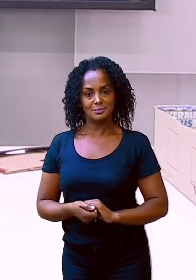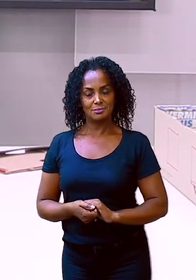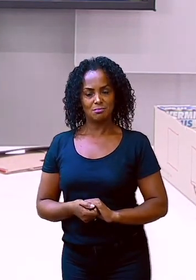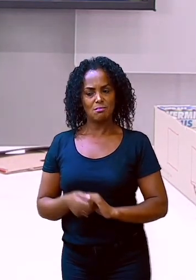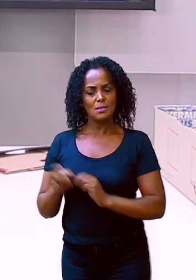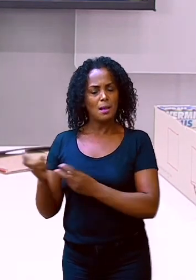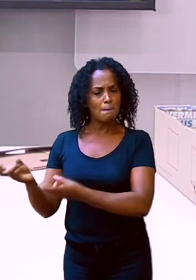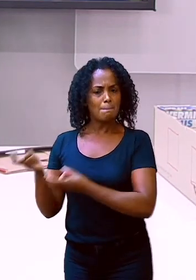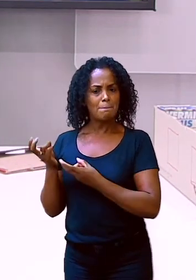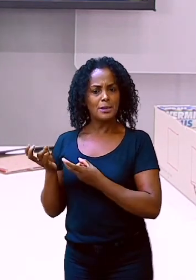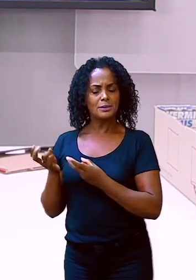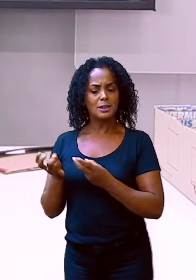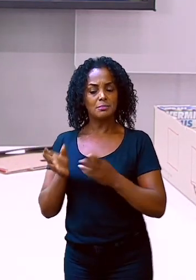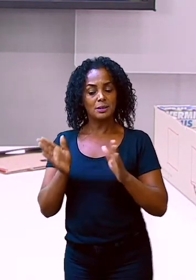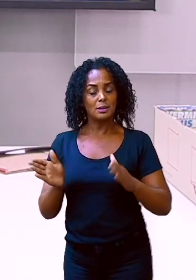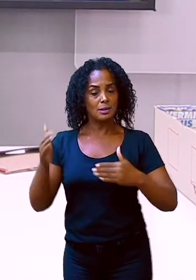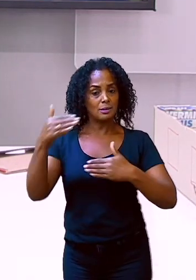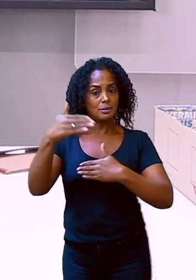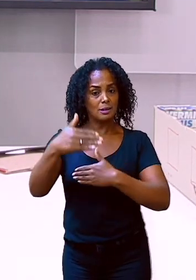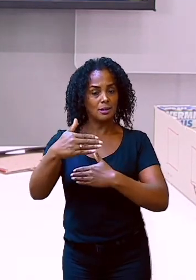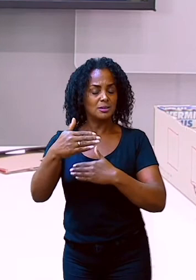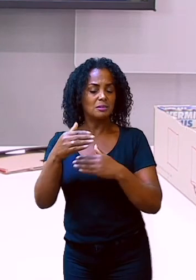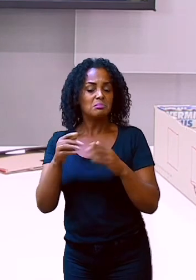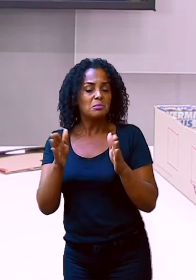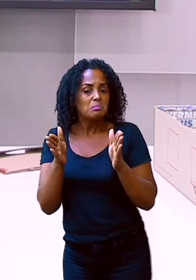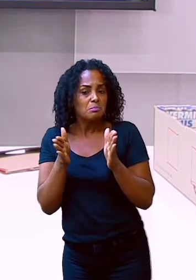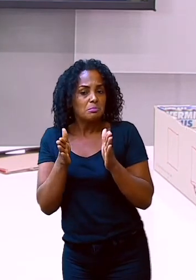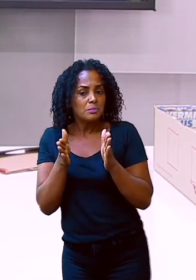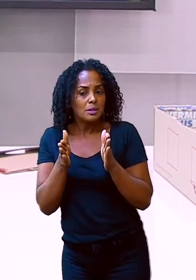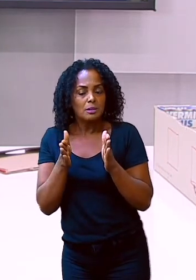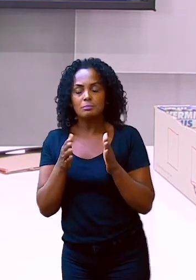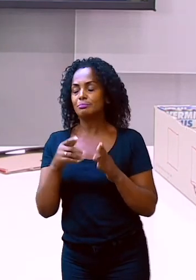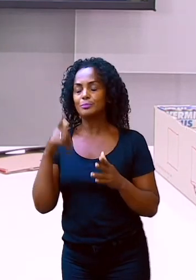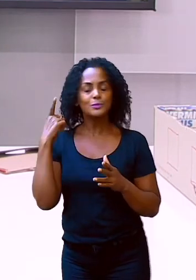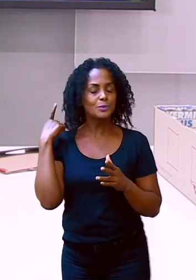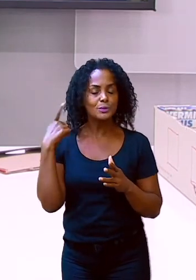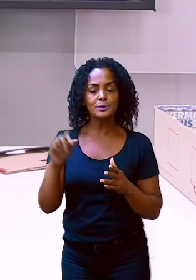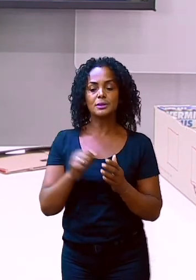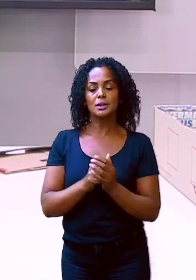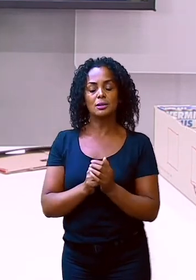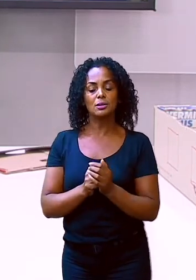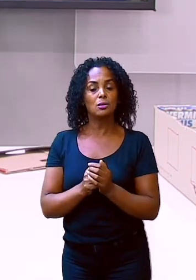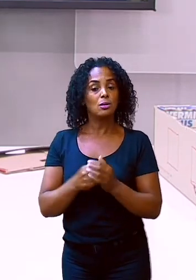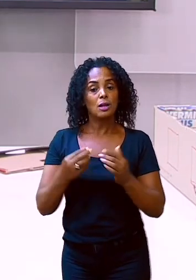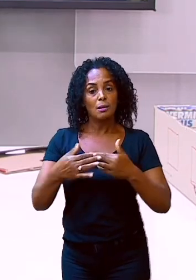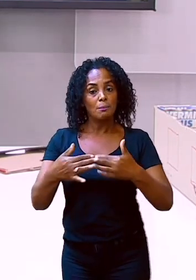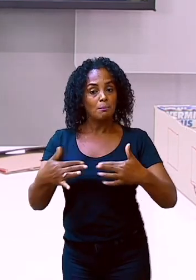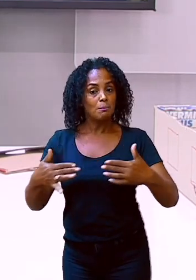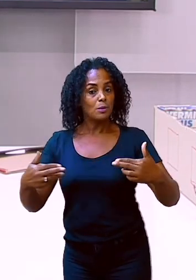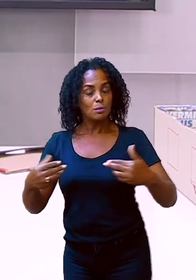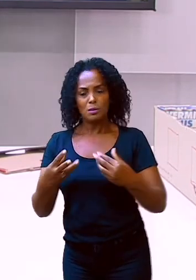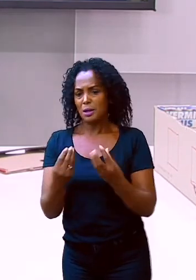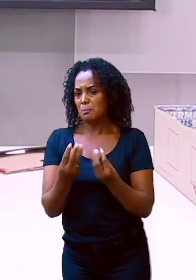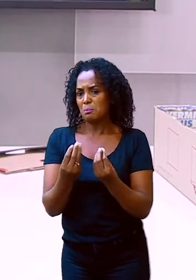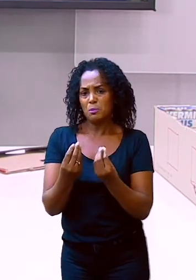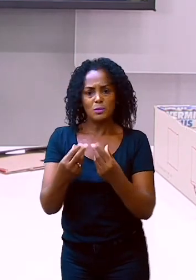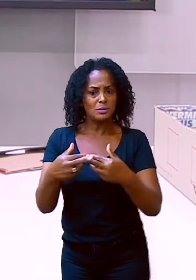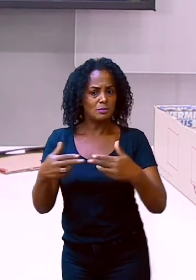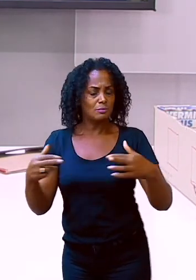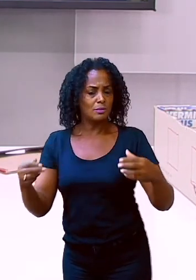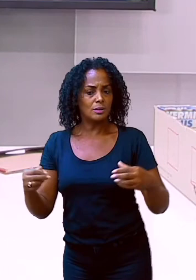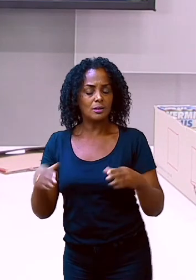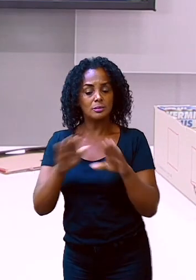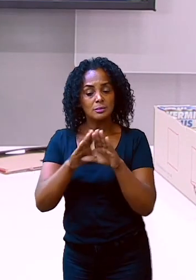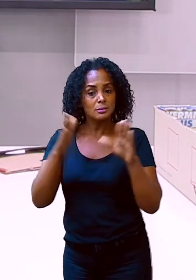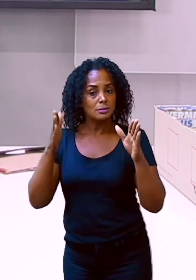Percebe que essa caixa é pequena, a gente não consegue, né, colocar muitas carteiras igual a da nossa colega, mas dá para vocês terem